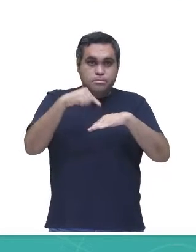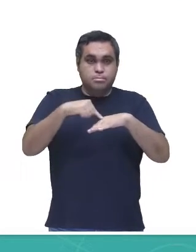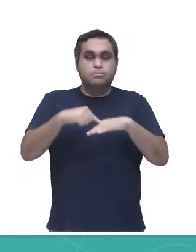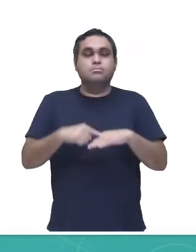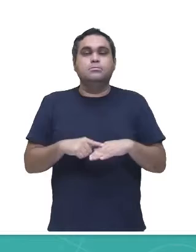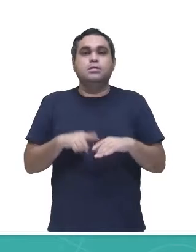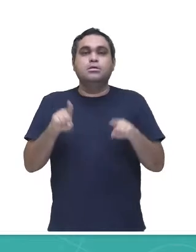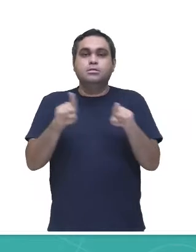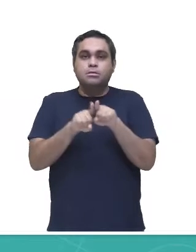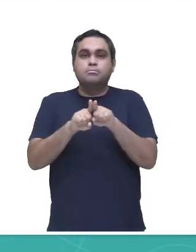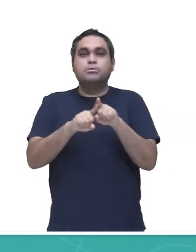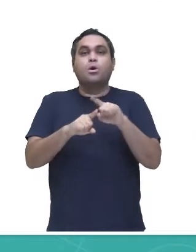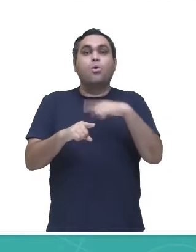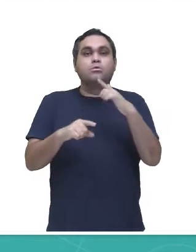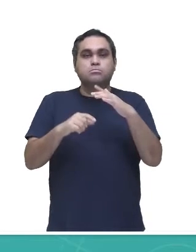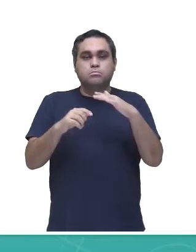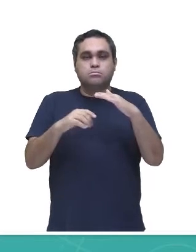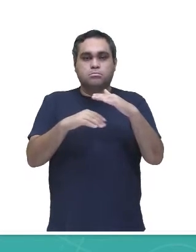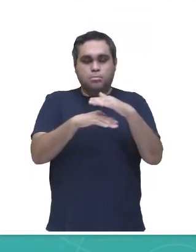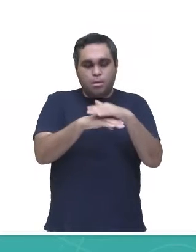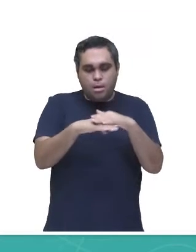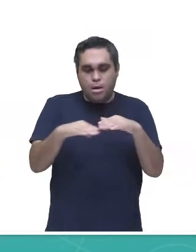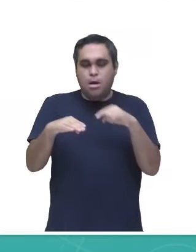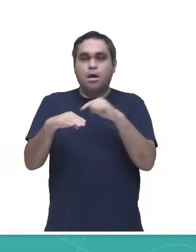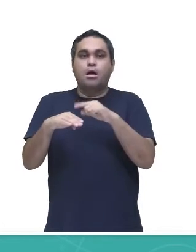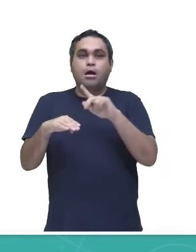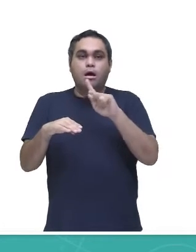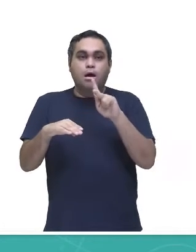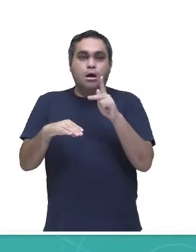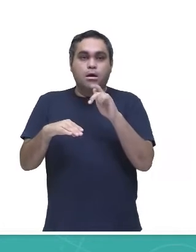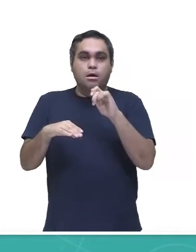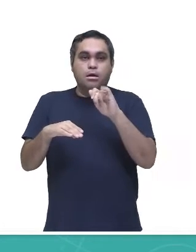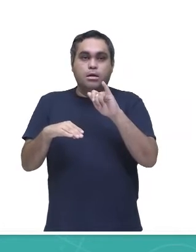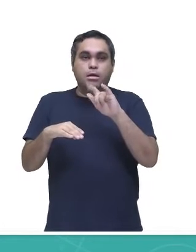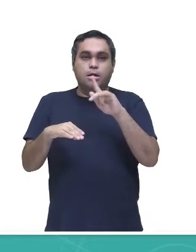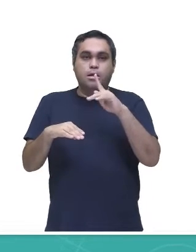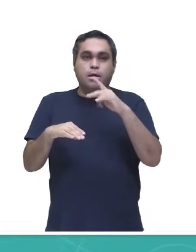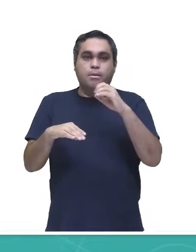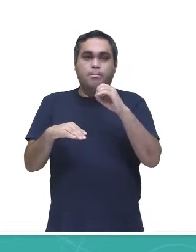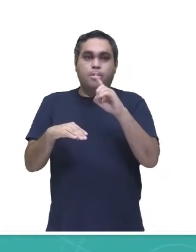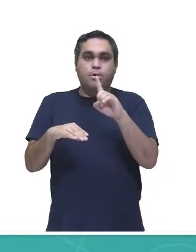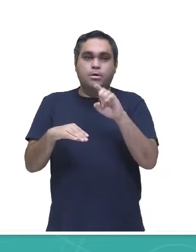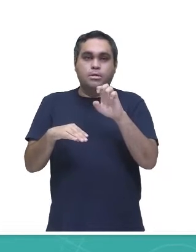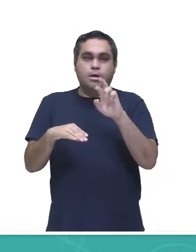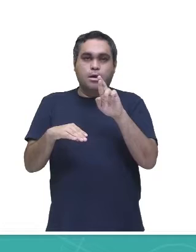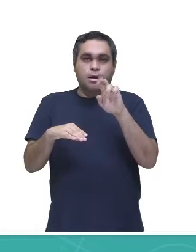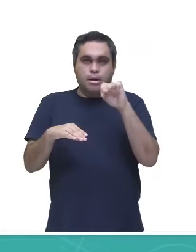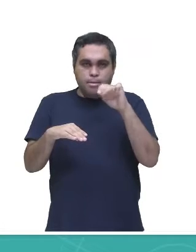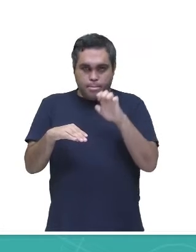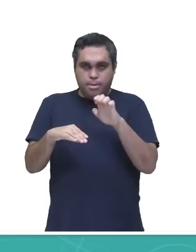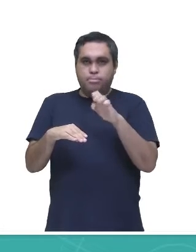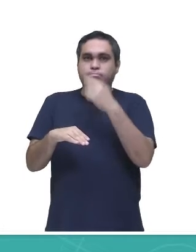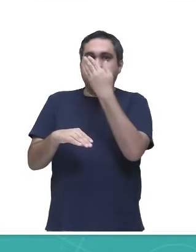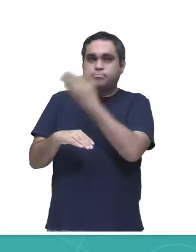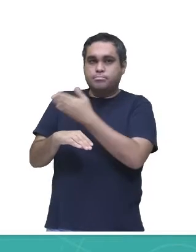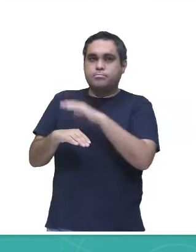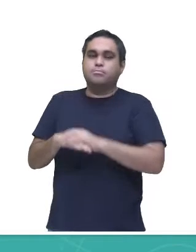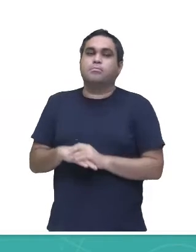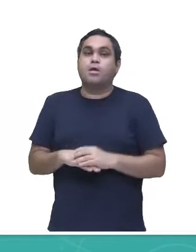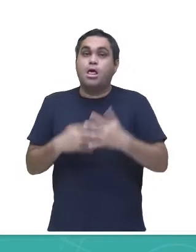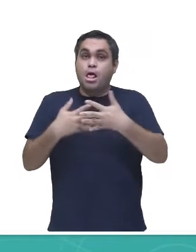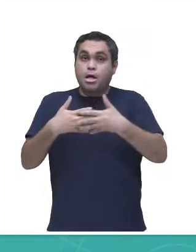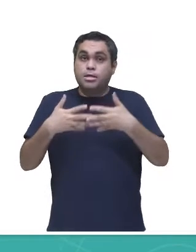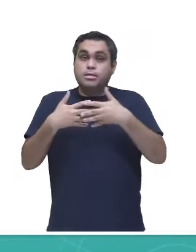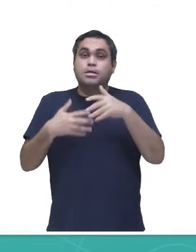hipoderme. A hipoderme é uma camada de tecido adiposo, e como nós já sabemos, né, a tecido adiposo ele vai